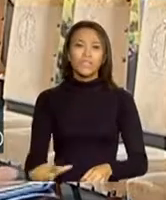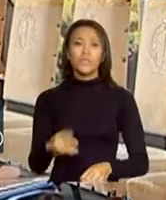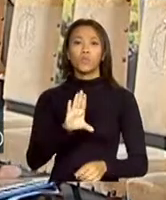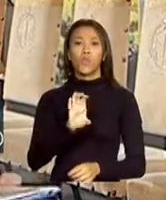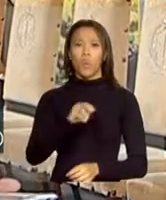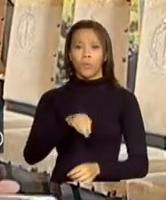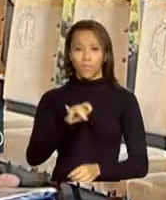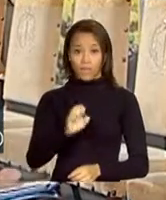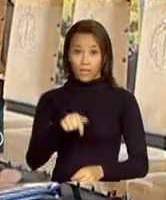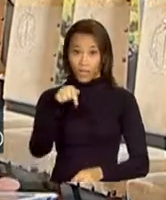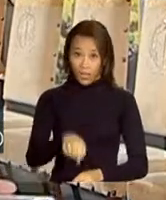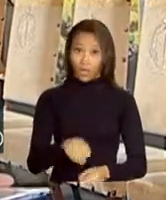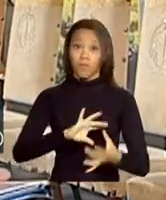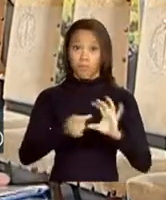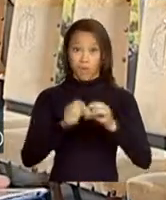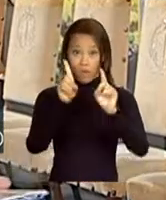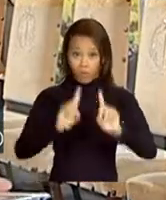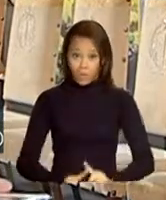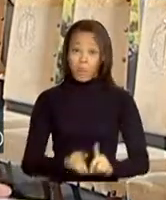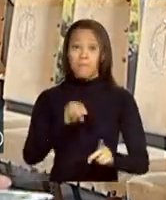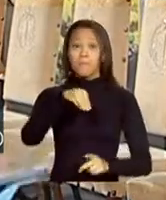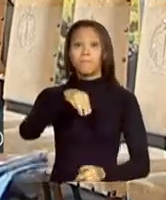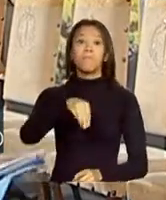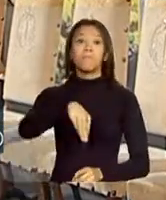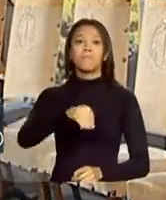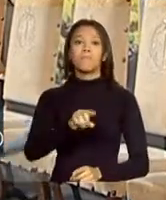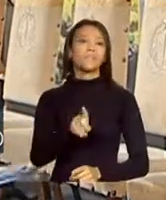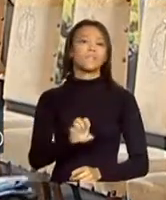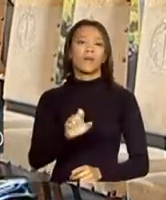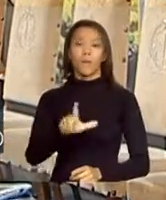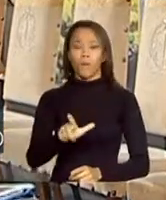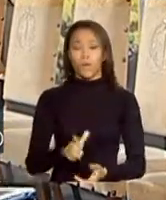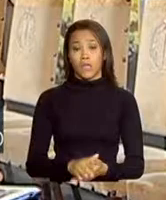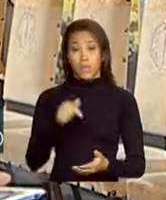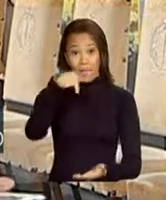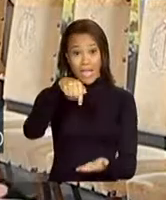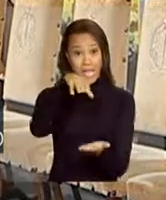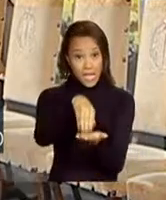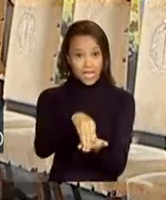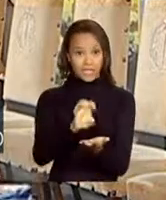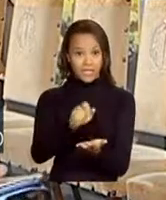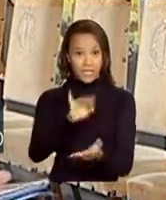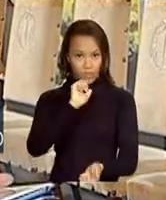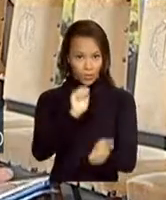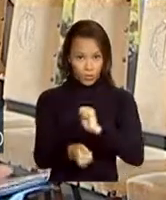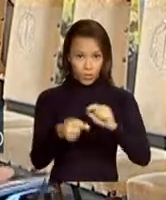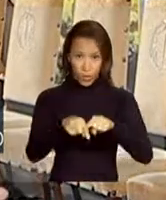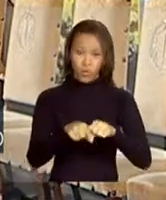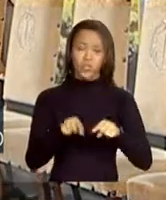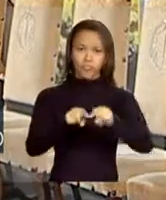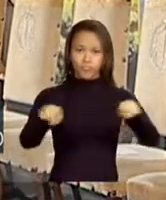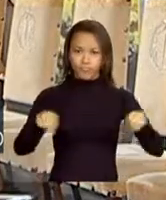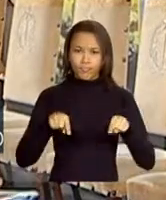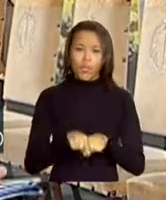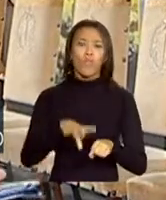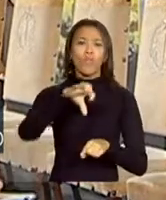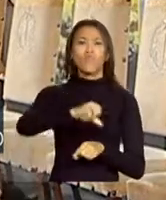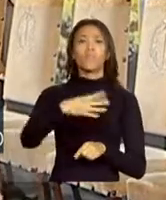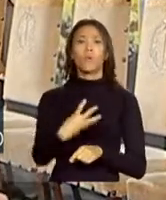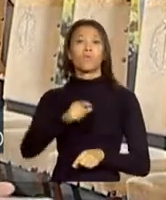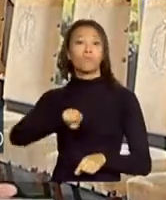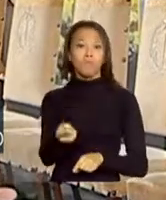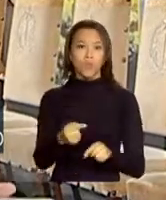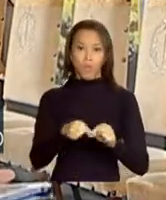paraolímpico brasileiro Mizael Conrado Olha o centro paraolímpico ele vai funcionar em uma área de 94 mil